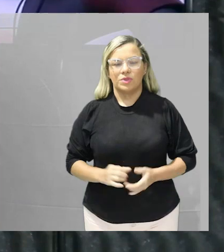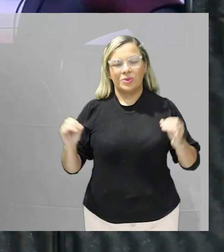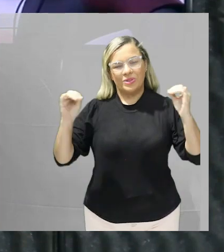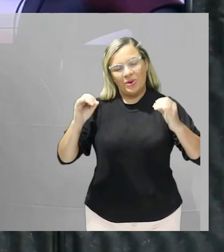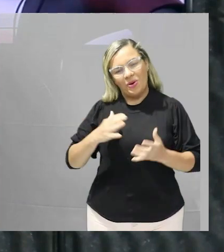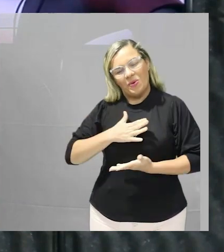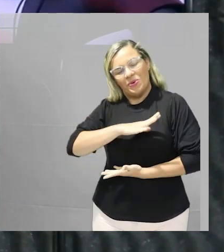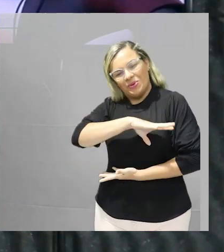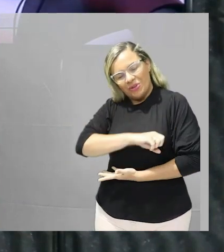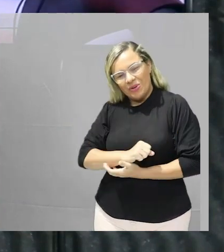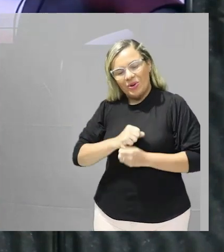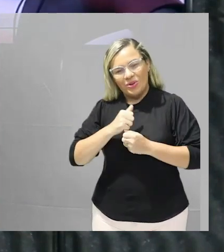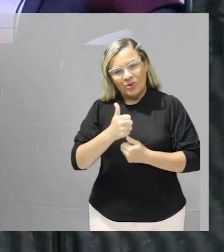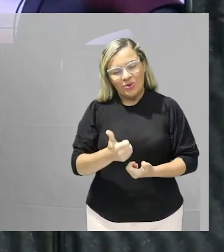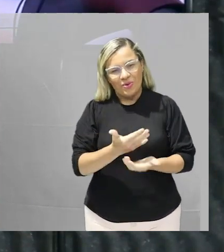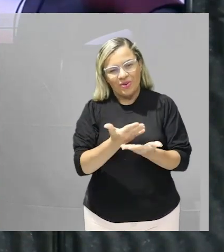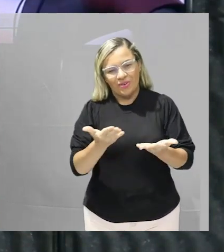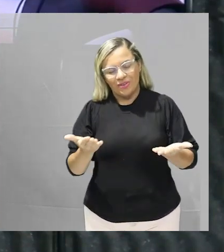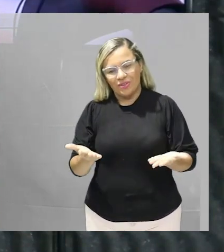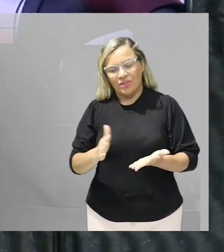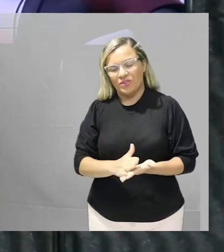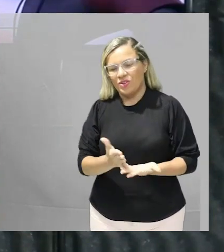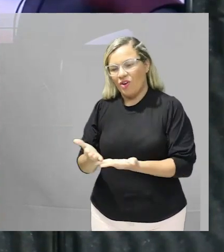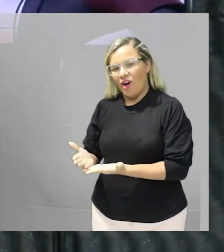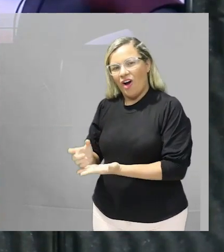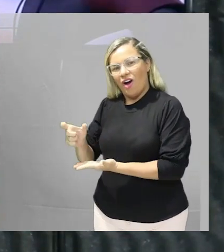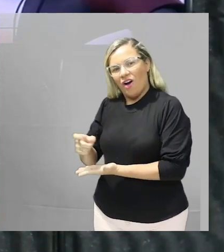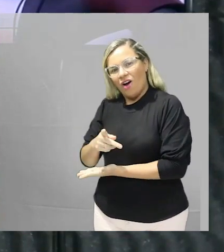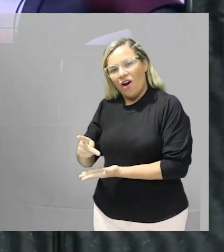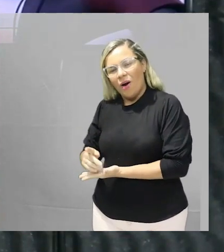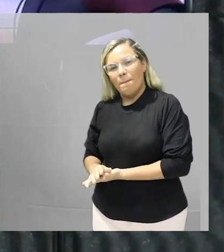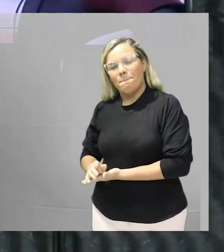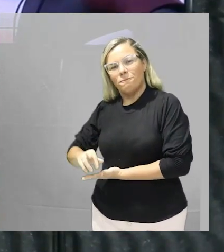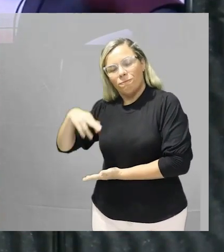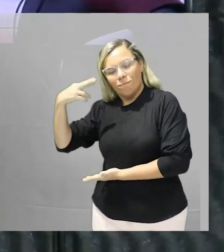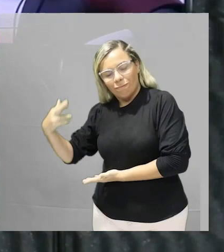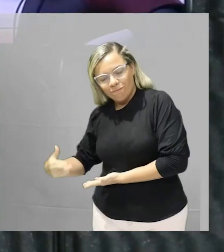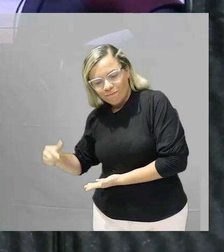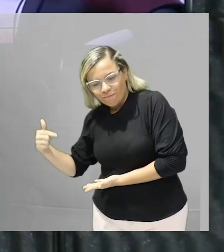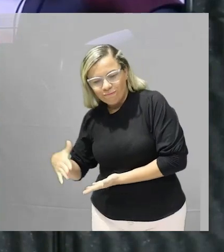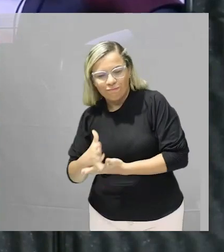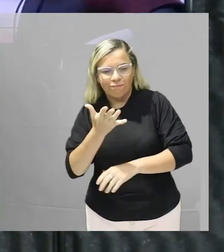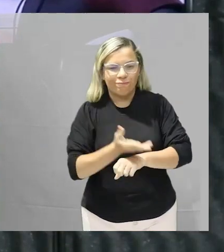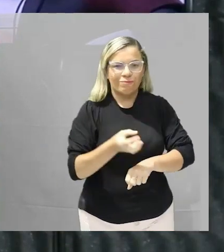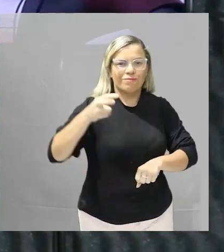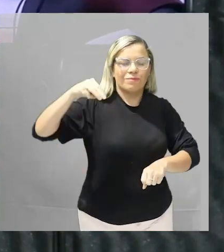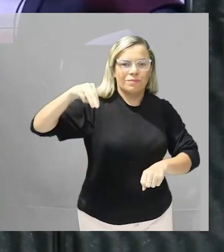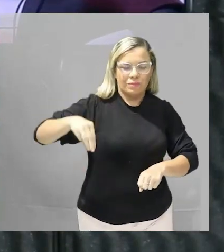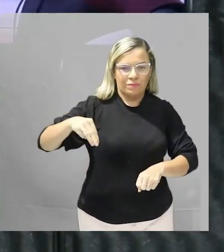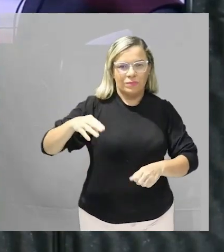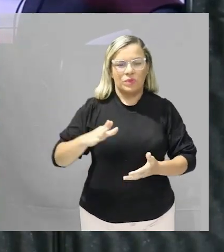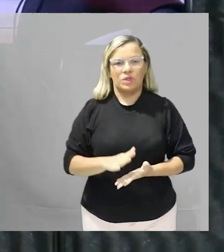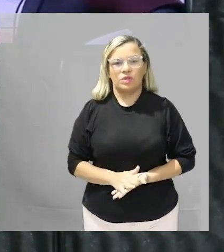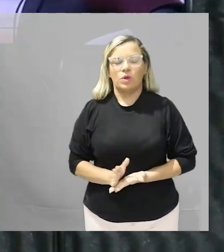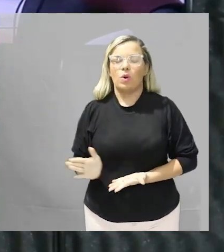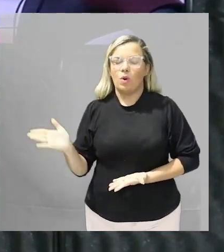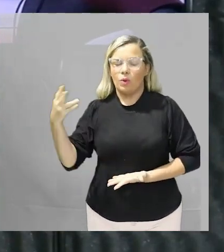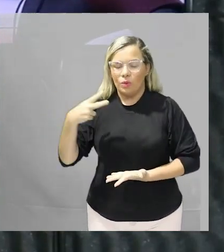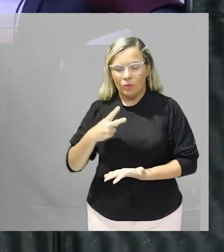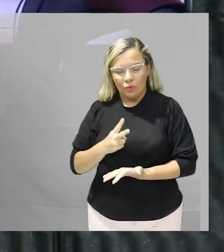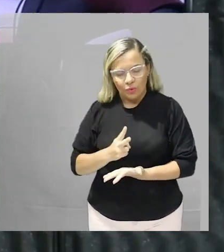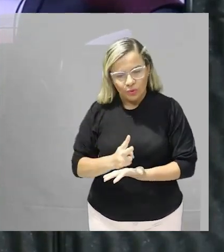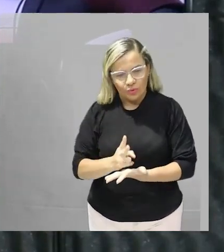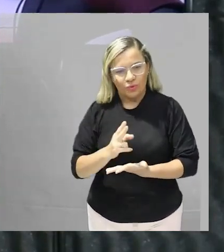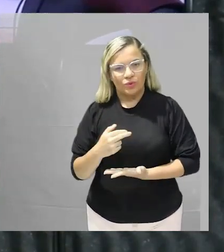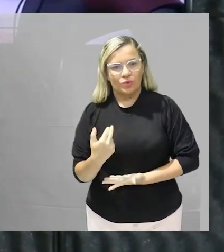E aí meus amores tudo bem com vocês eu sou a professora Renata Félix tua professora de matemática e dando continuidade